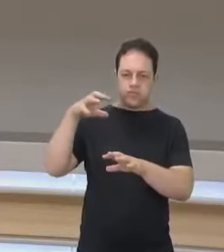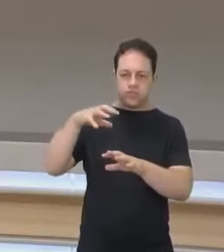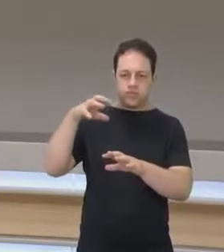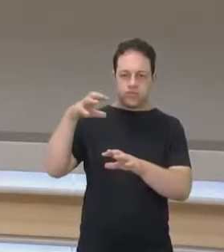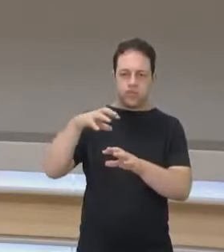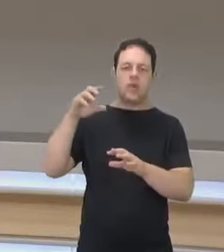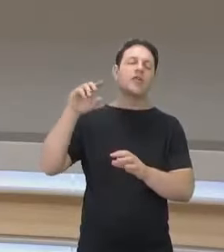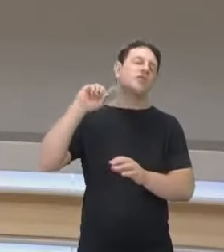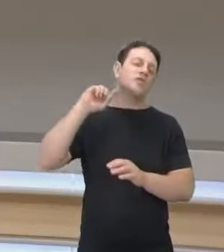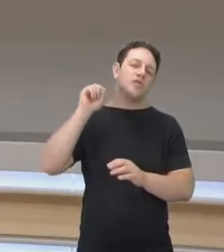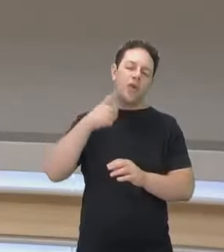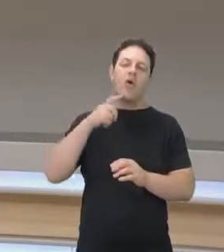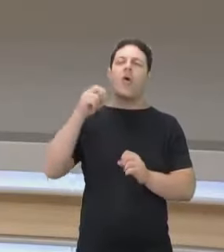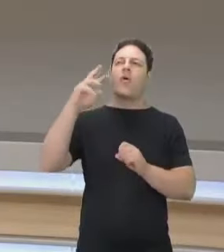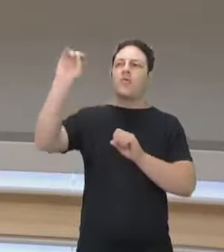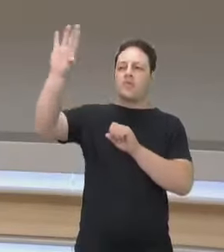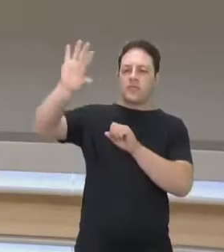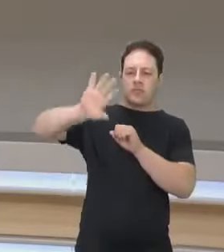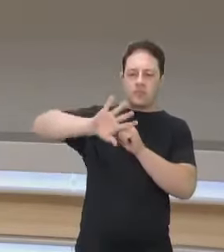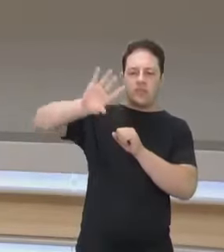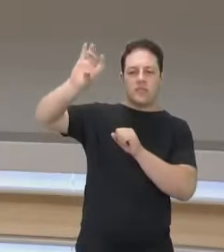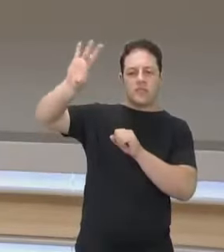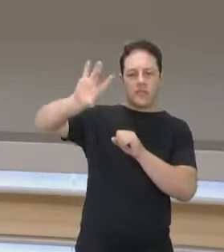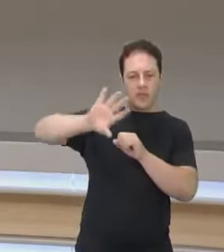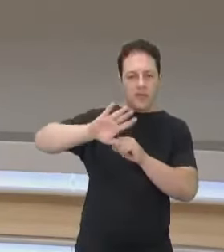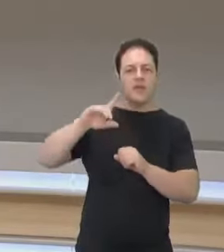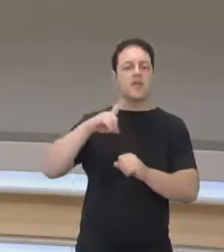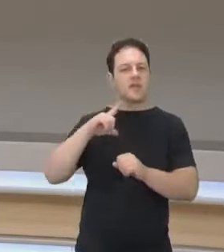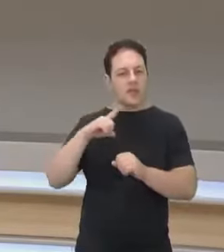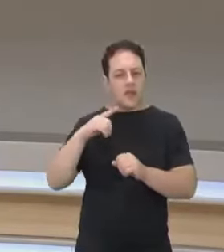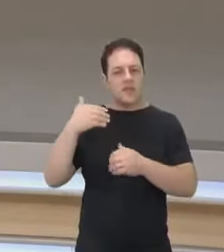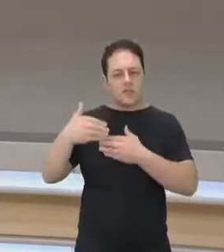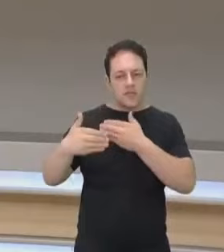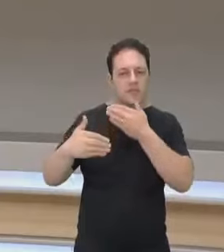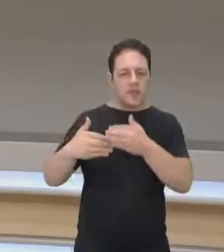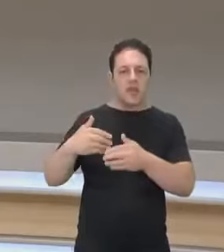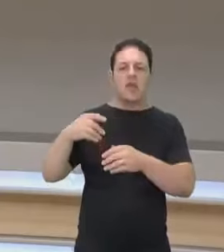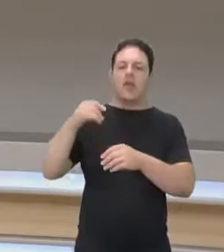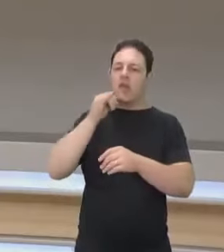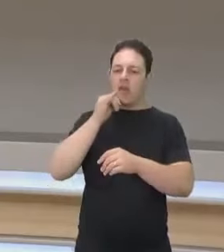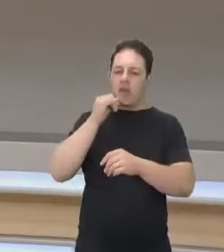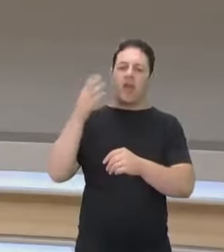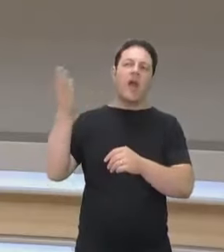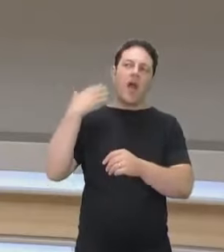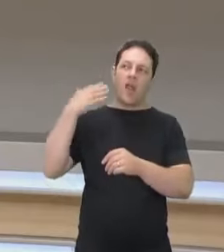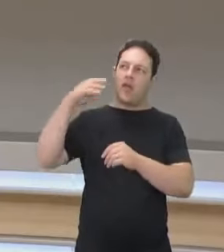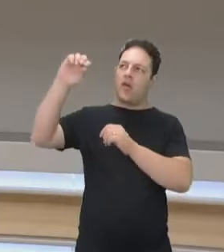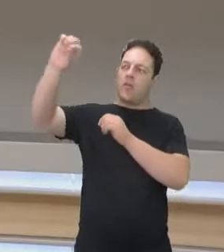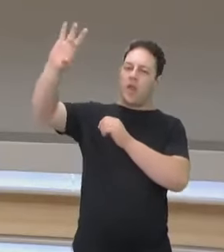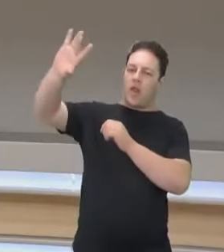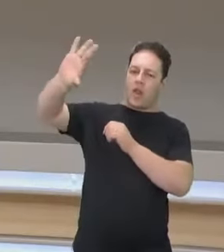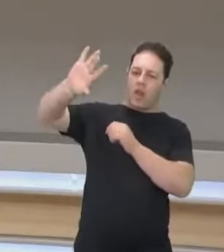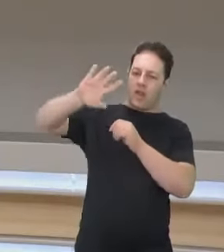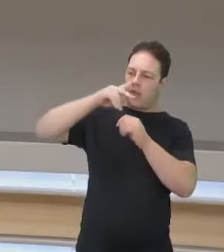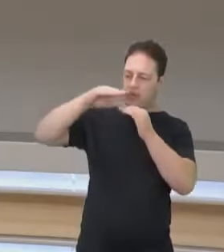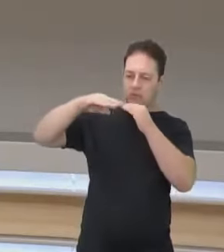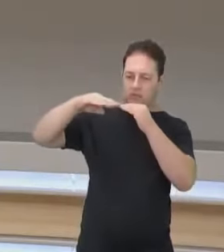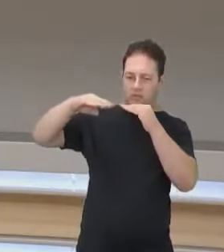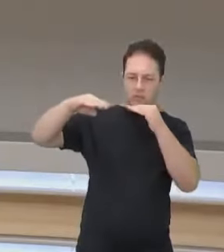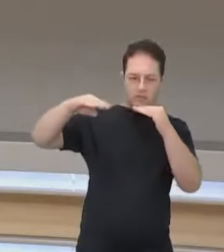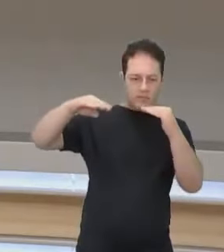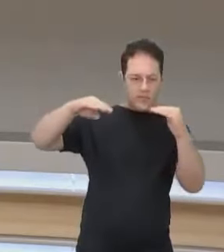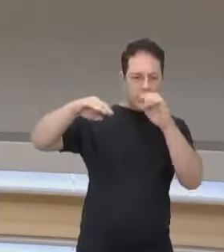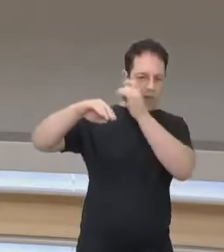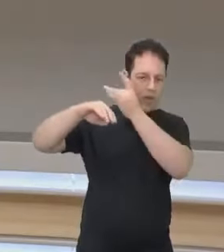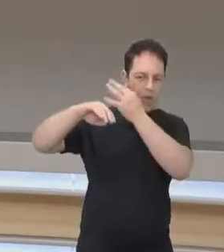condução ou por irradiação. Então é uma forma, é um processo, né? O calor vem daqui para cá linearmente, né?